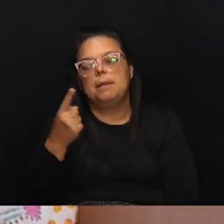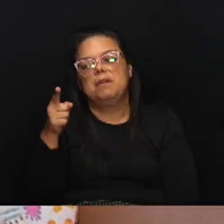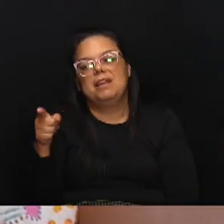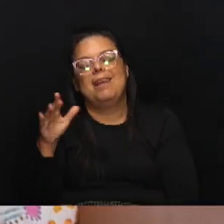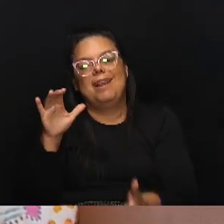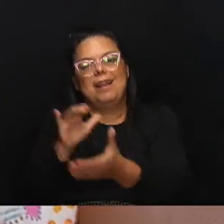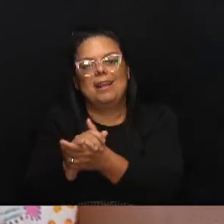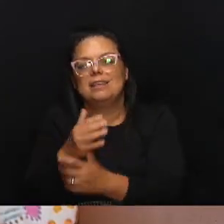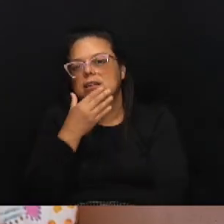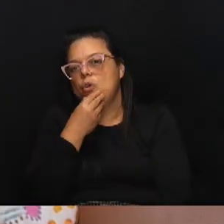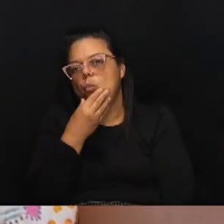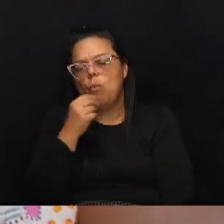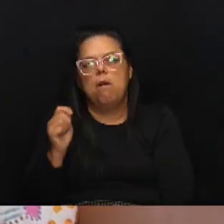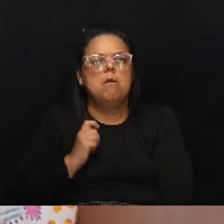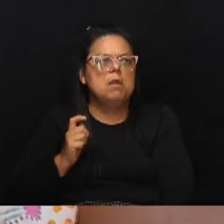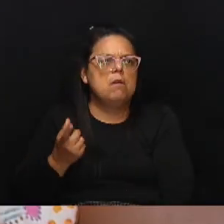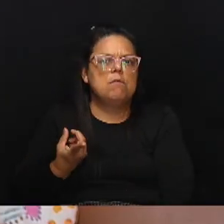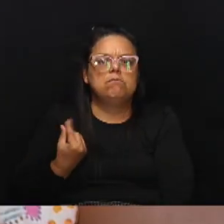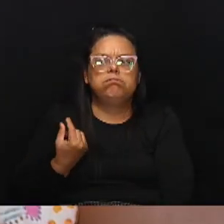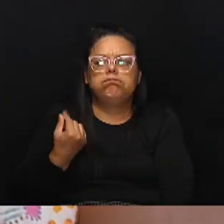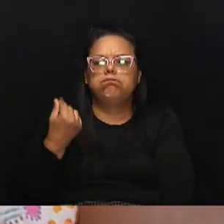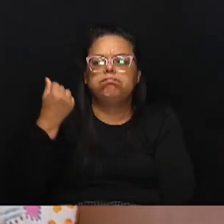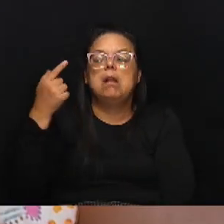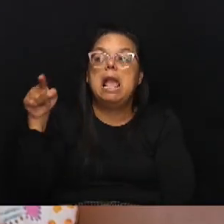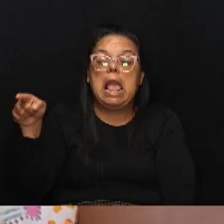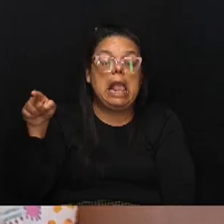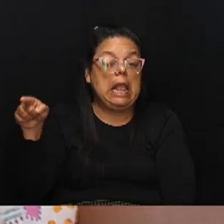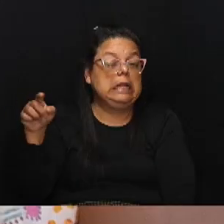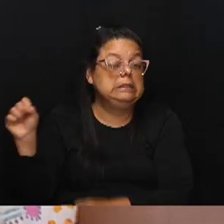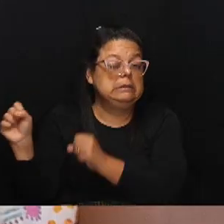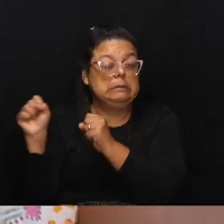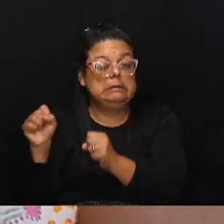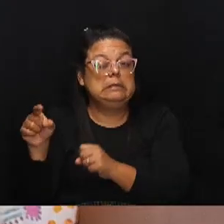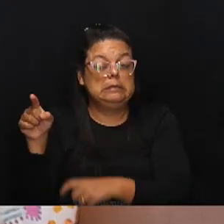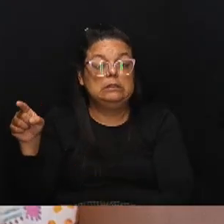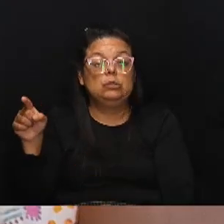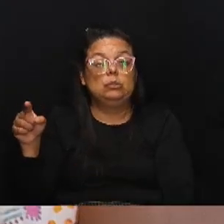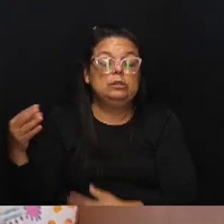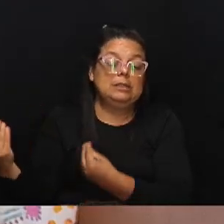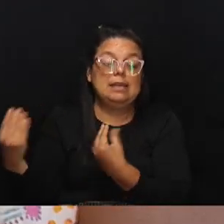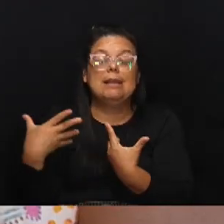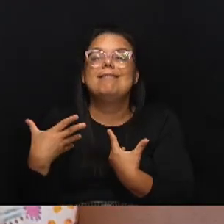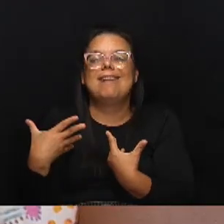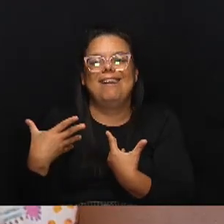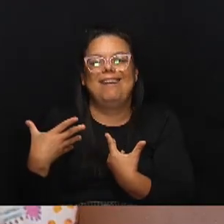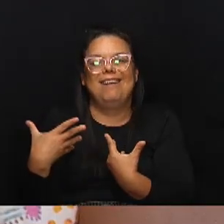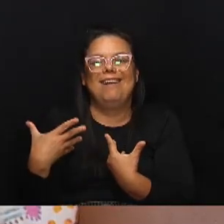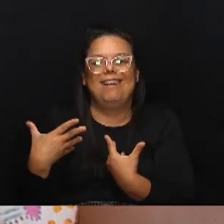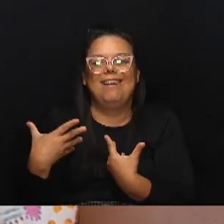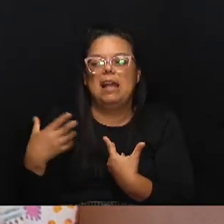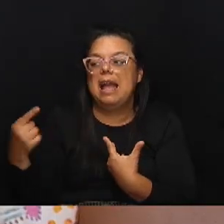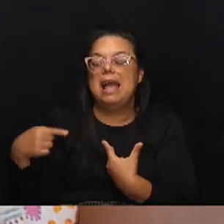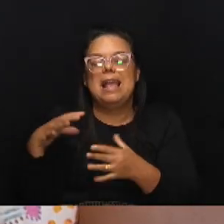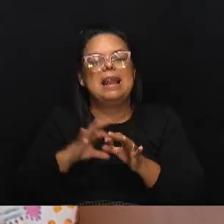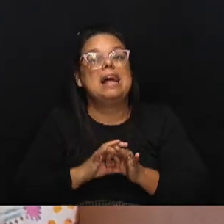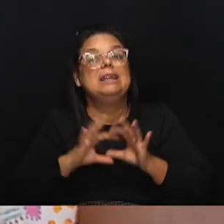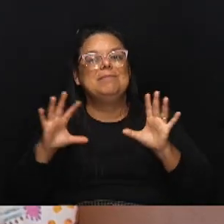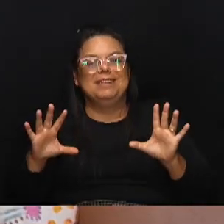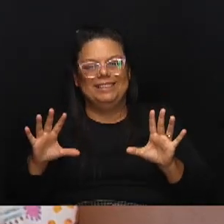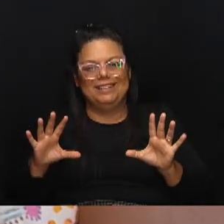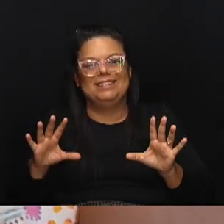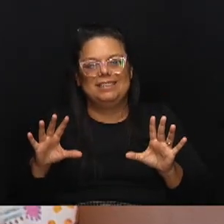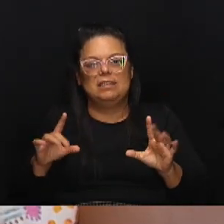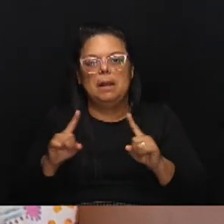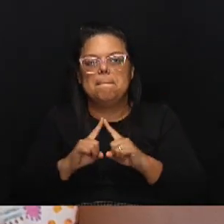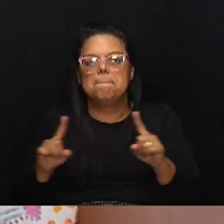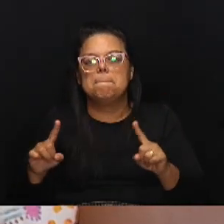homem muito rico e o poder dele é tão grande que ele dá essa liberdade a ela, mas